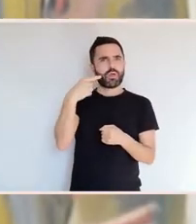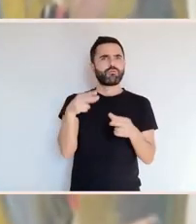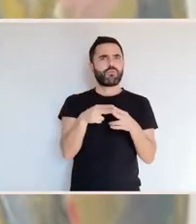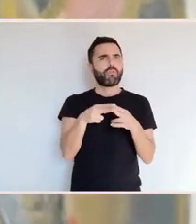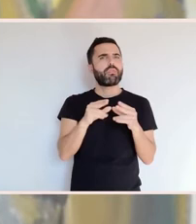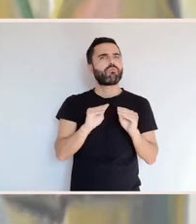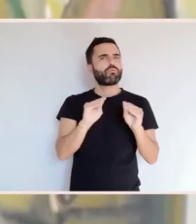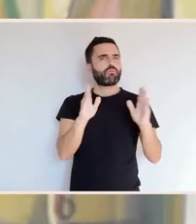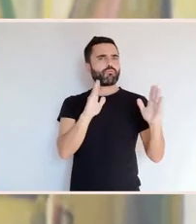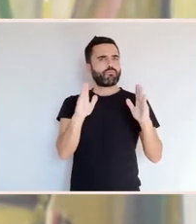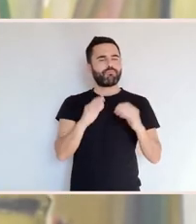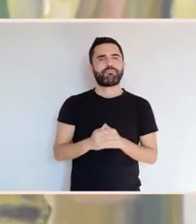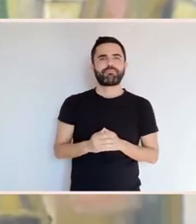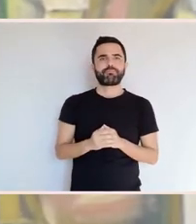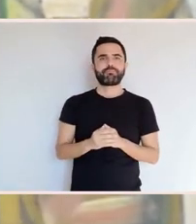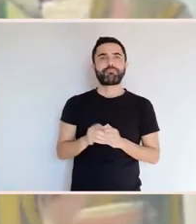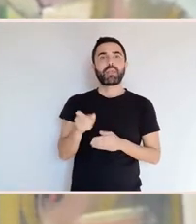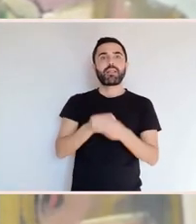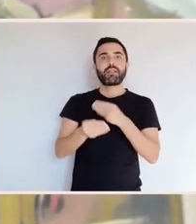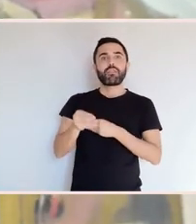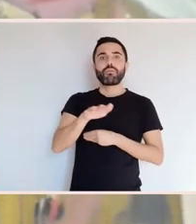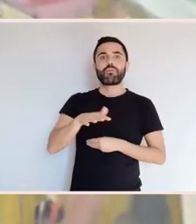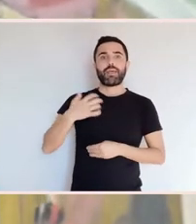DE